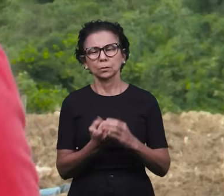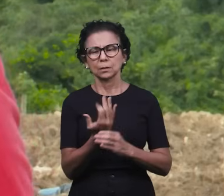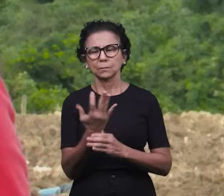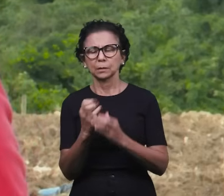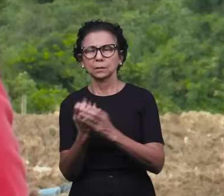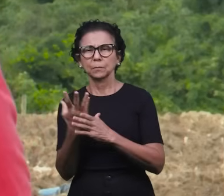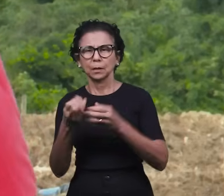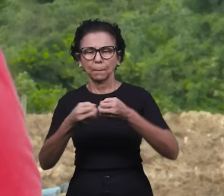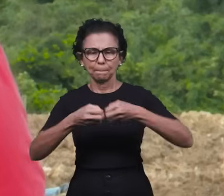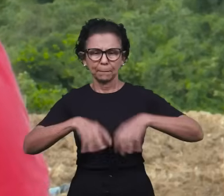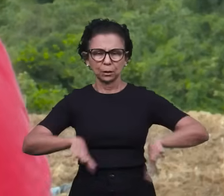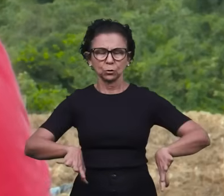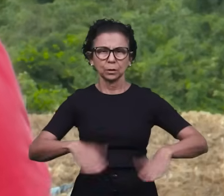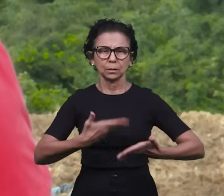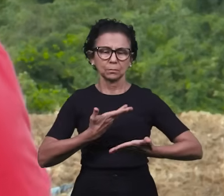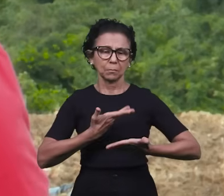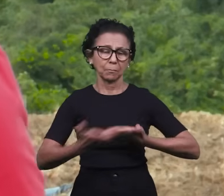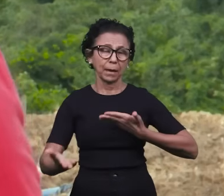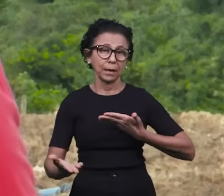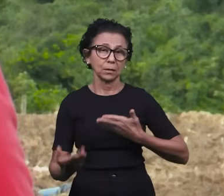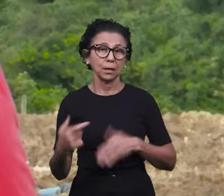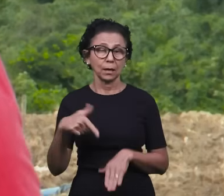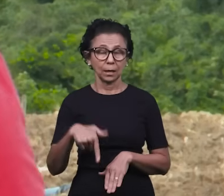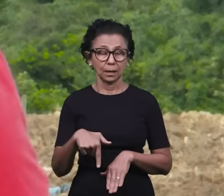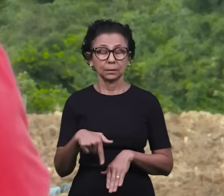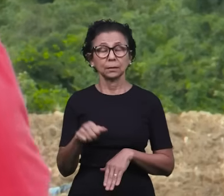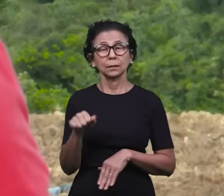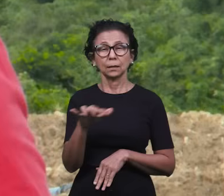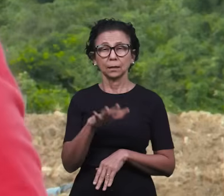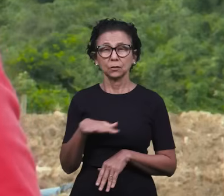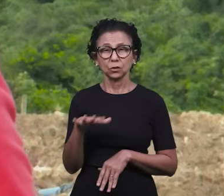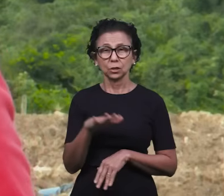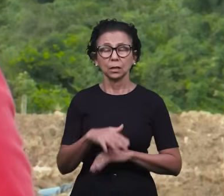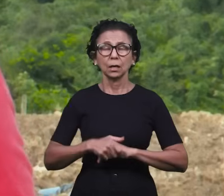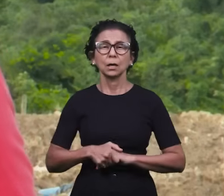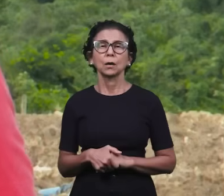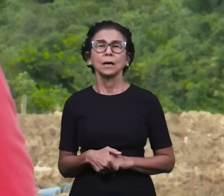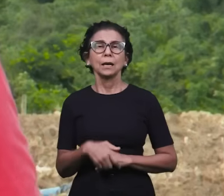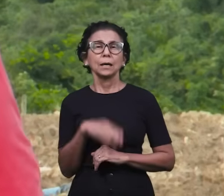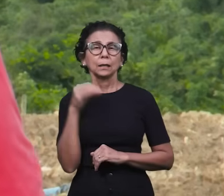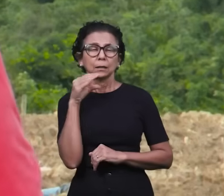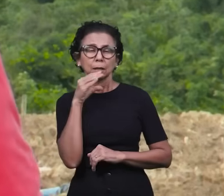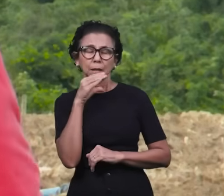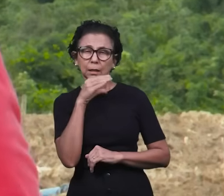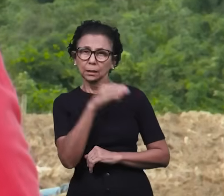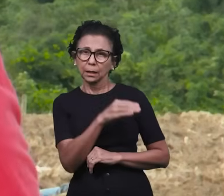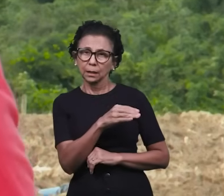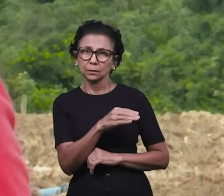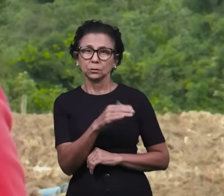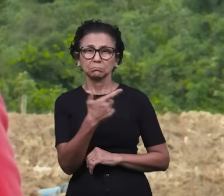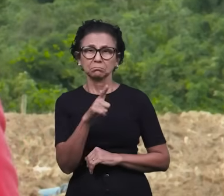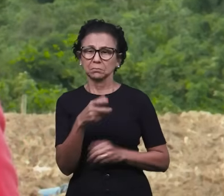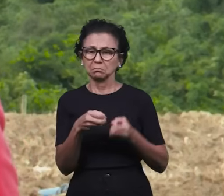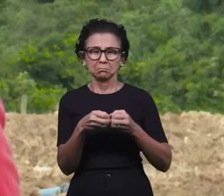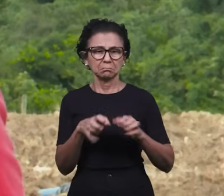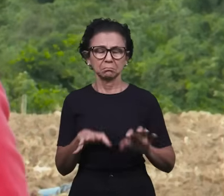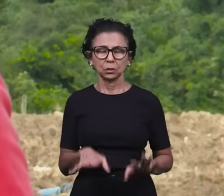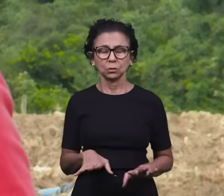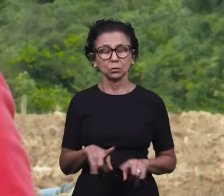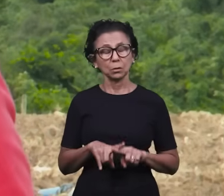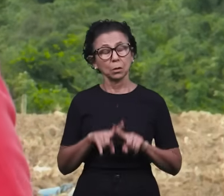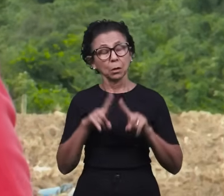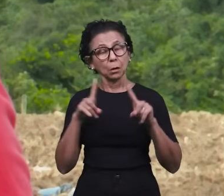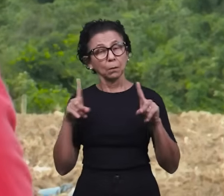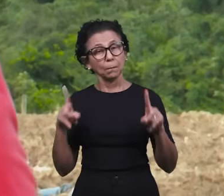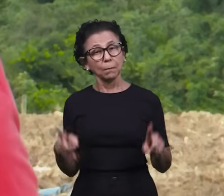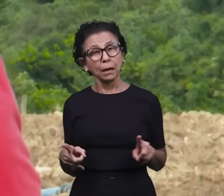muito as plantações. Já que no Sítio Esperança a região ela é um pouco mais quente, então acabando não afetando.